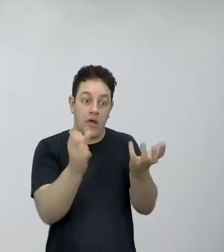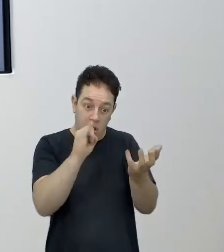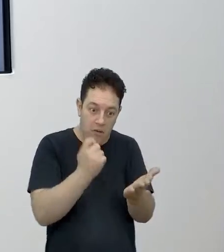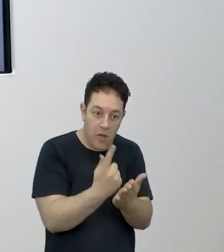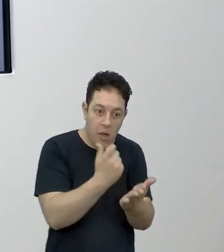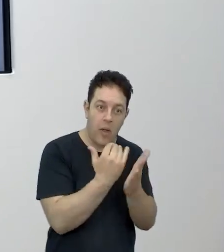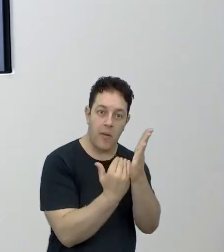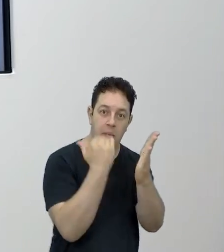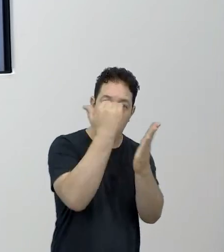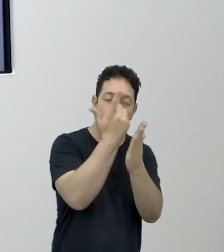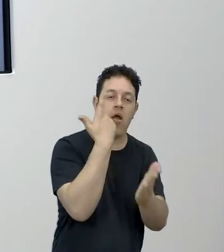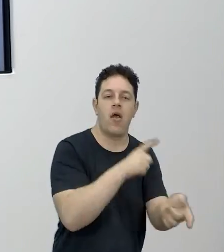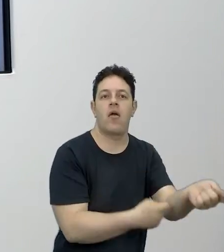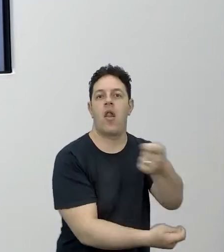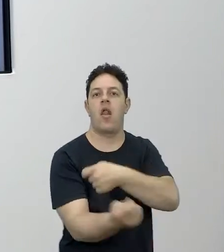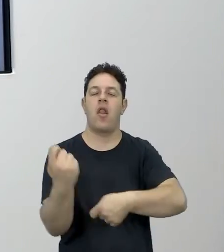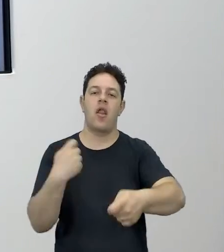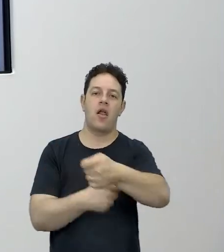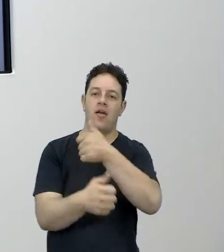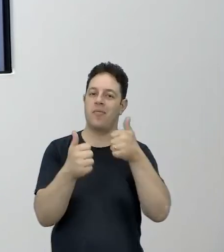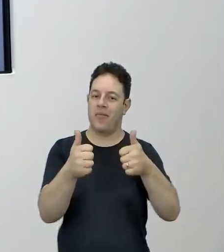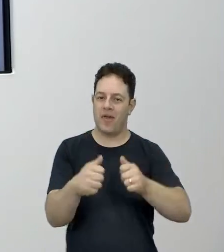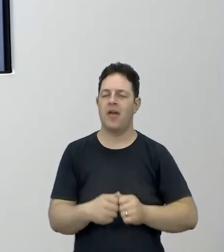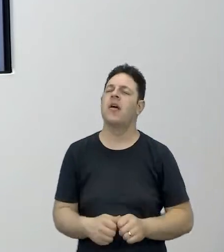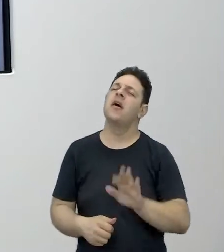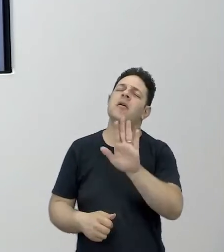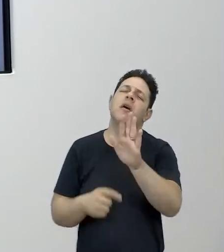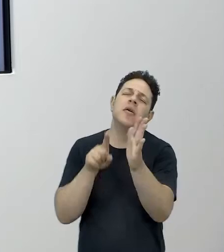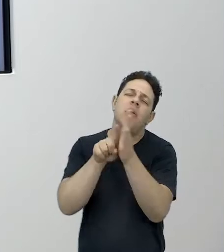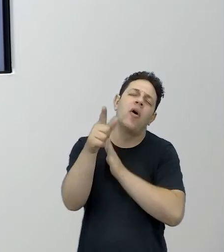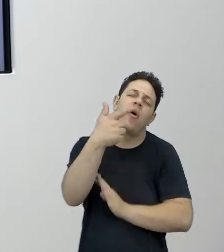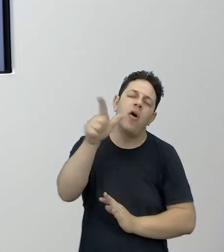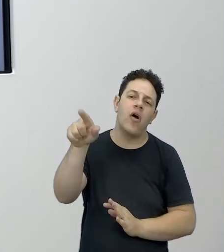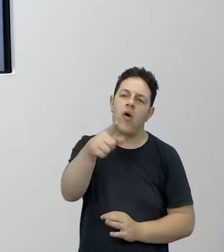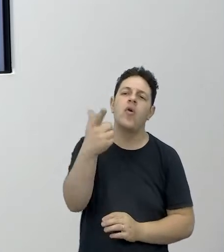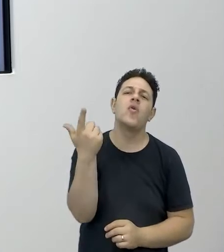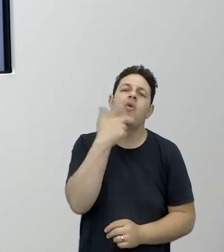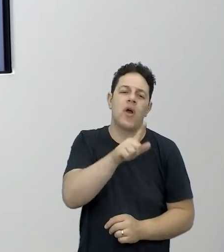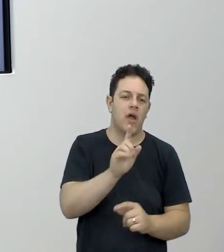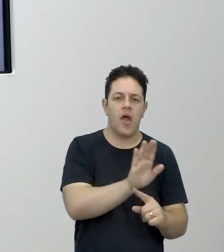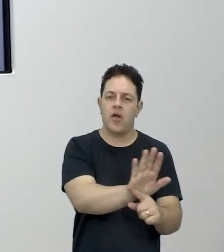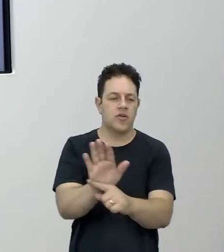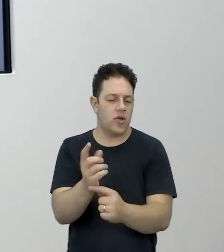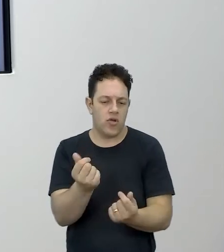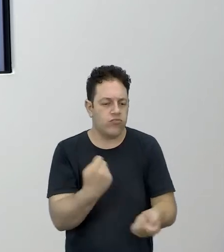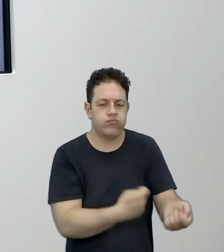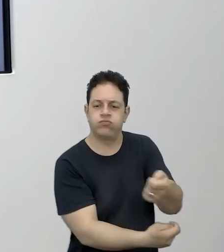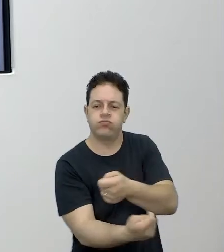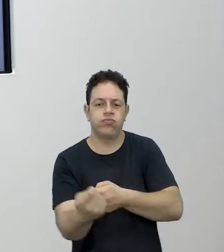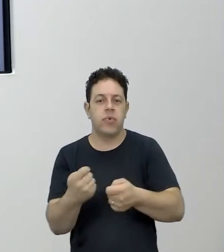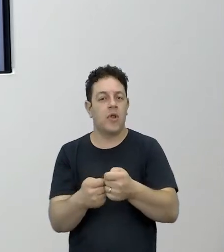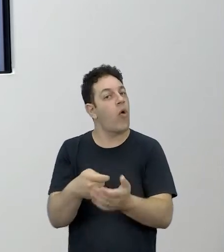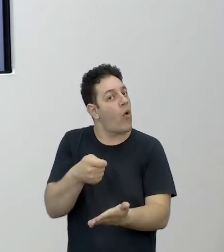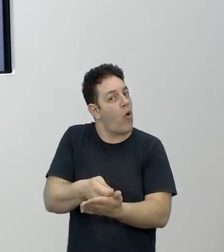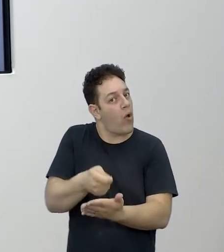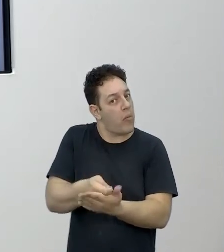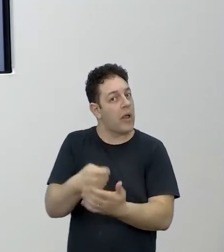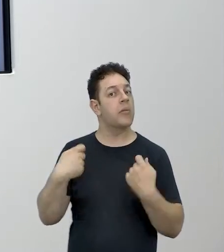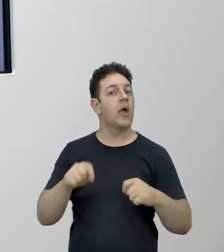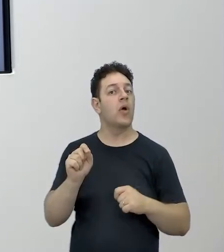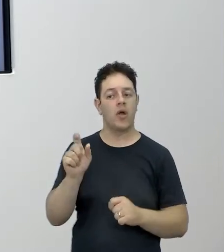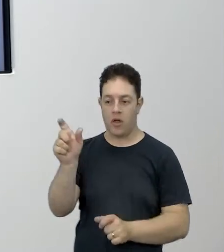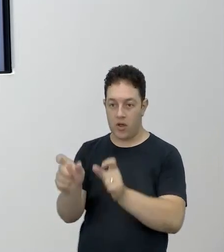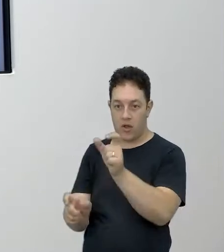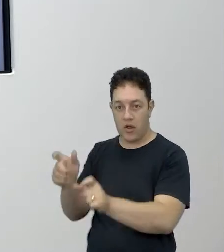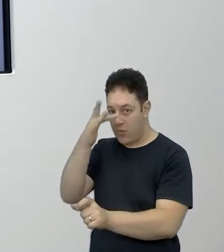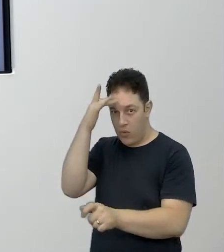pergunta. Como que você cria uma sociedade de consumo? Obrigatoriamente, você tem que ter um povo capaz de